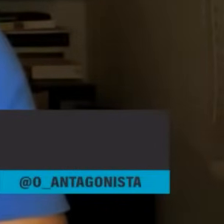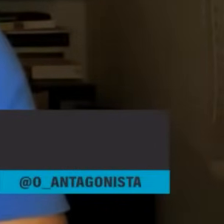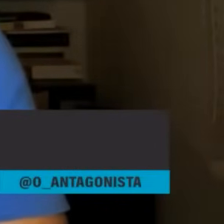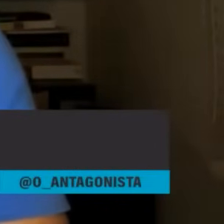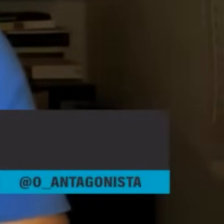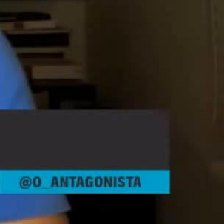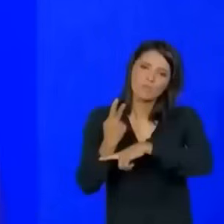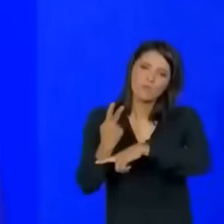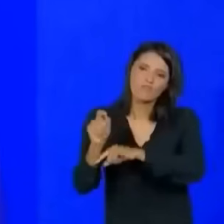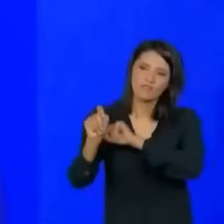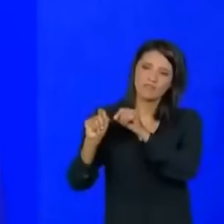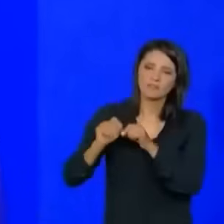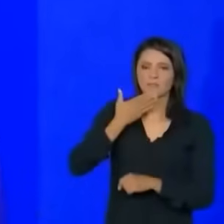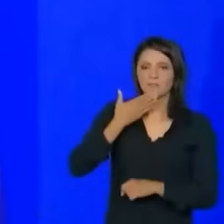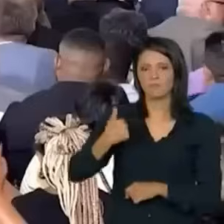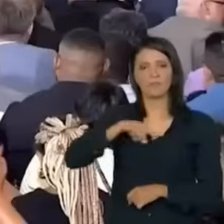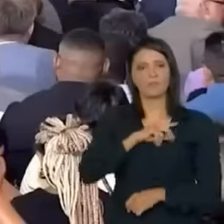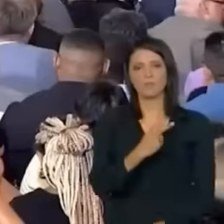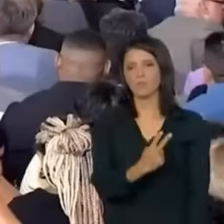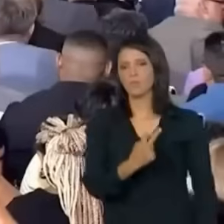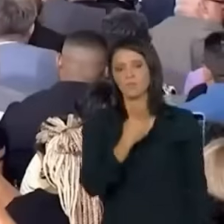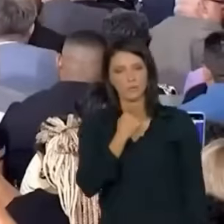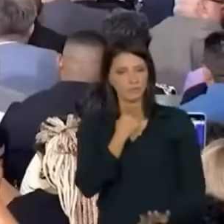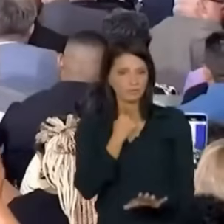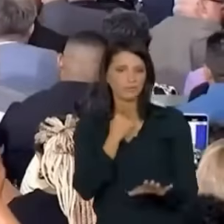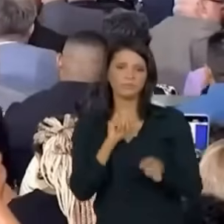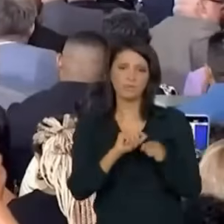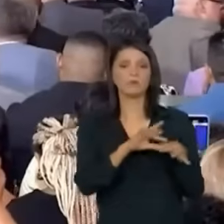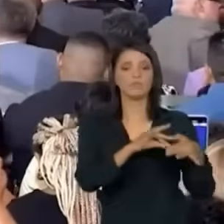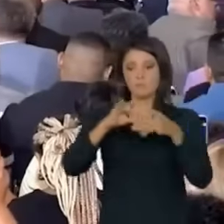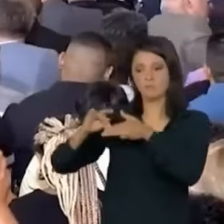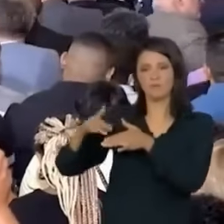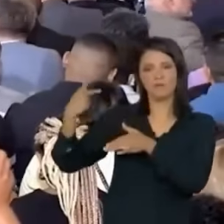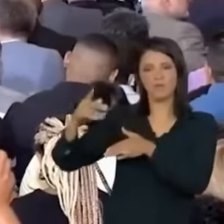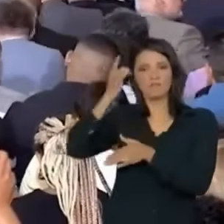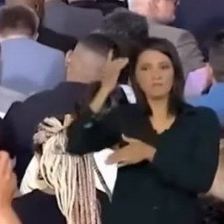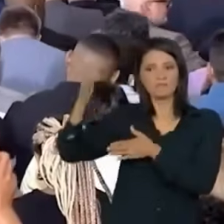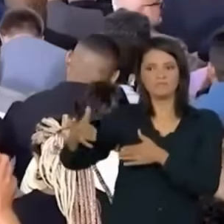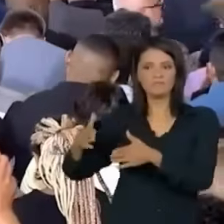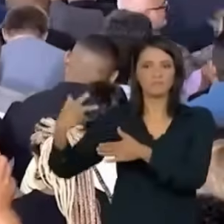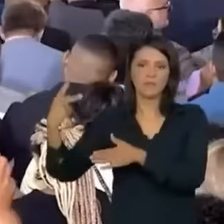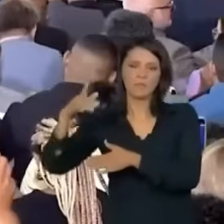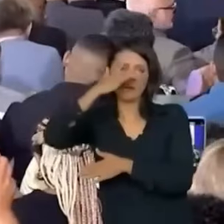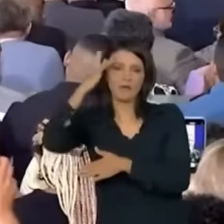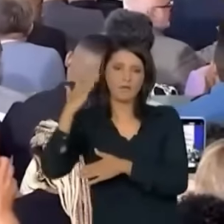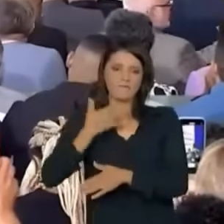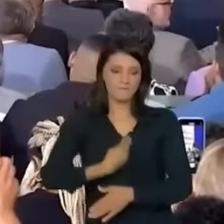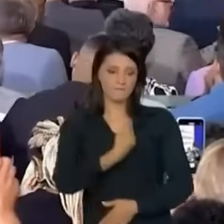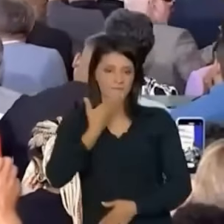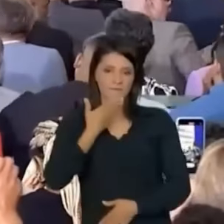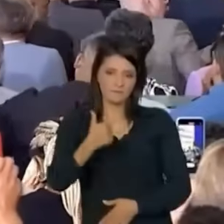pode rodar a gente não pode fazer mas a gente pode encaminhar e facilitar as coisas pra vida da gente